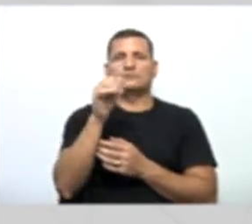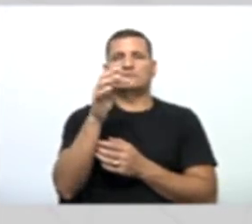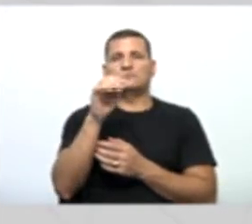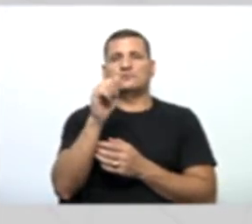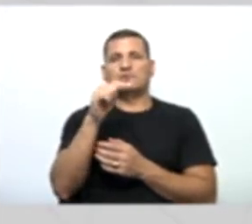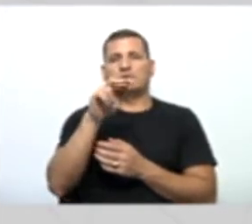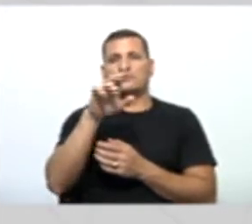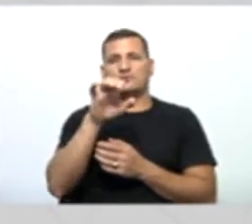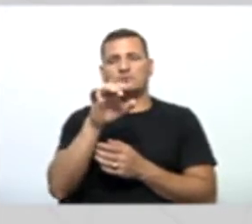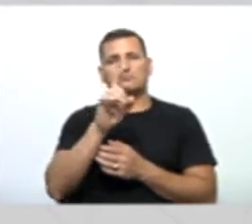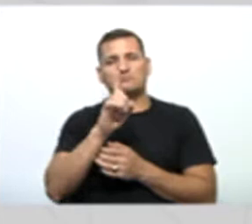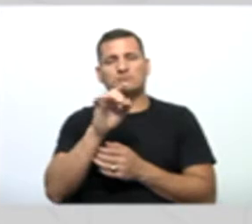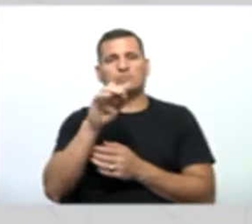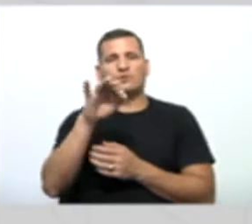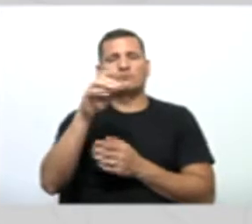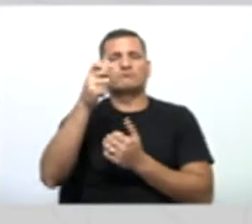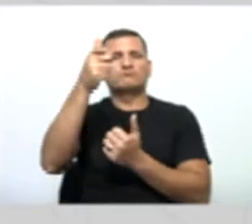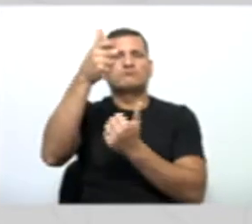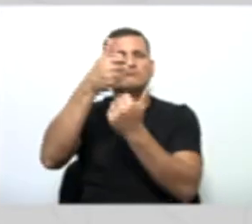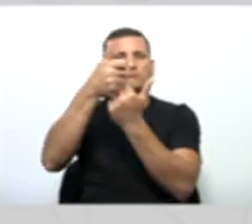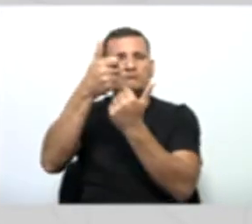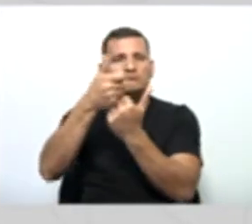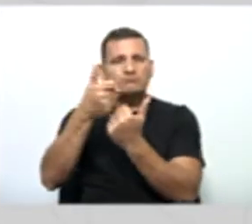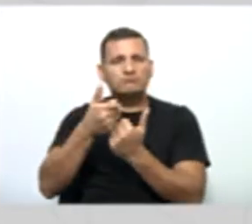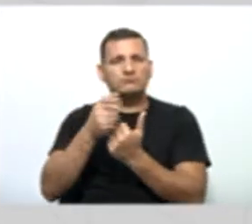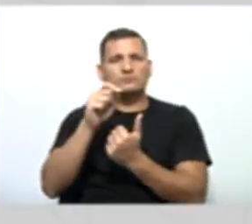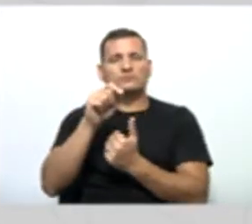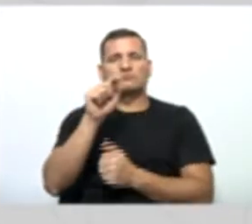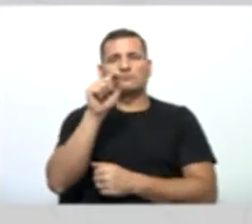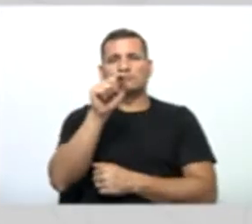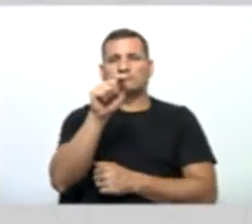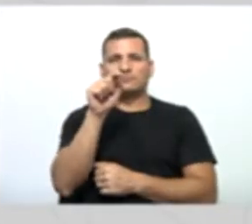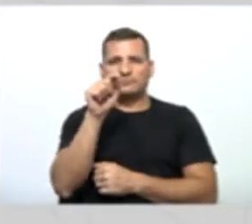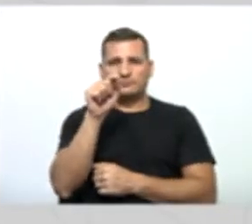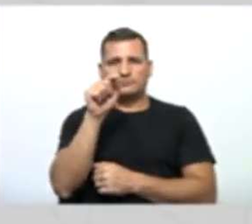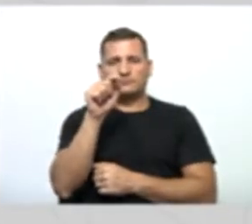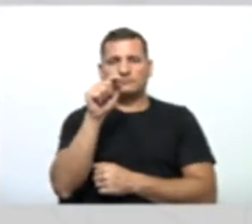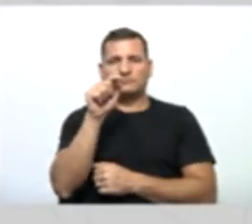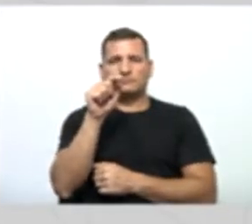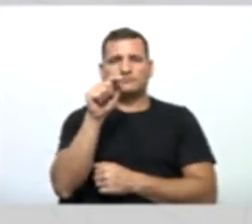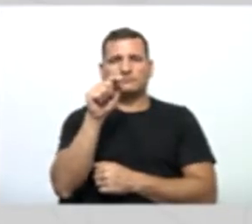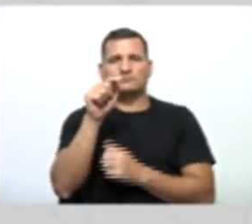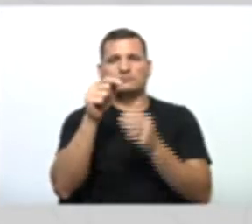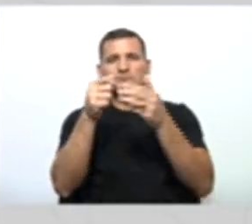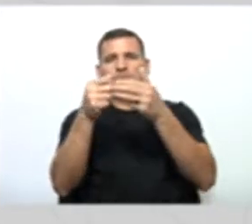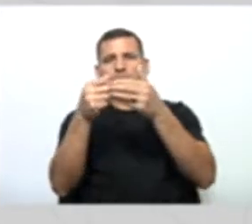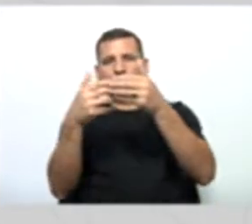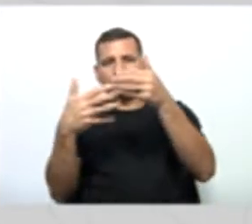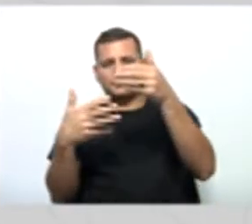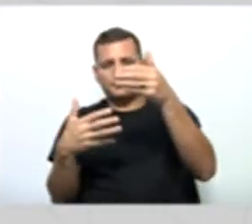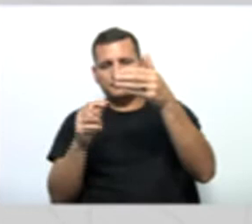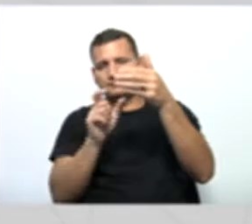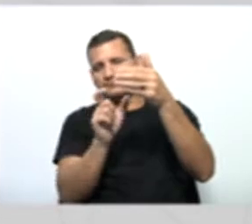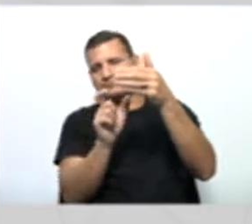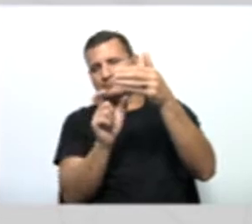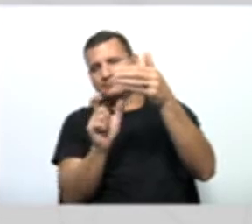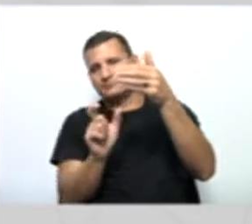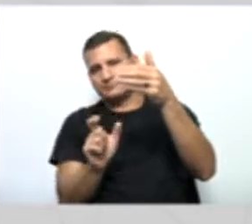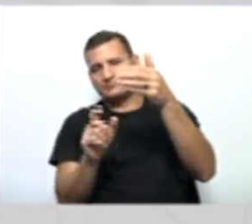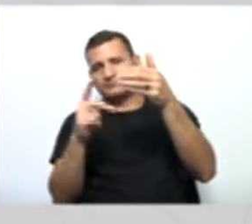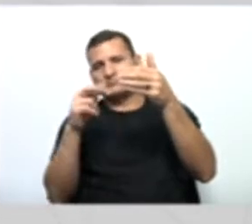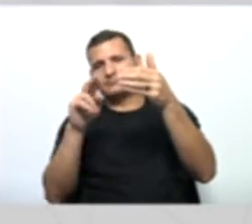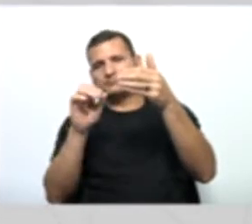tudo no menu, um drop-down, onde você clicaria e abaixaria lá, por exemplo, produtos, como, sei